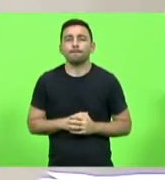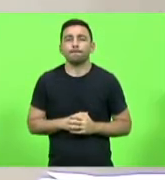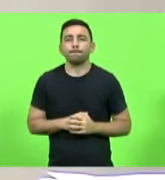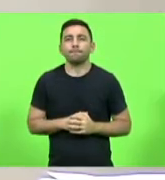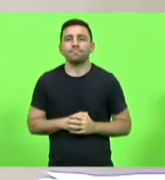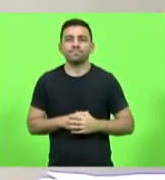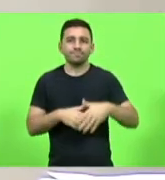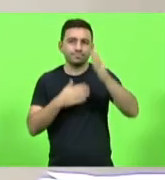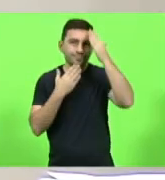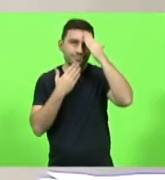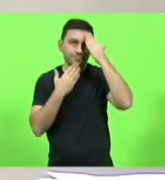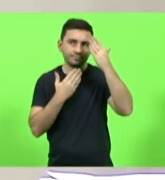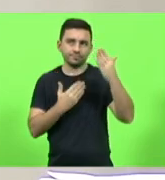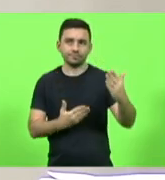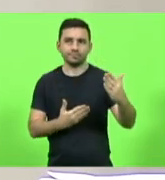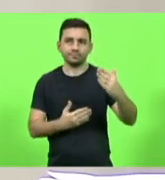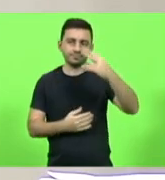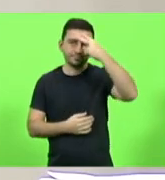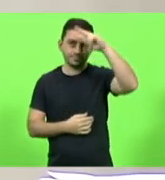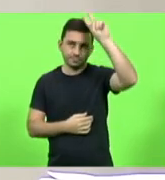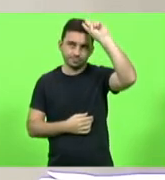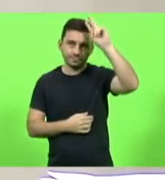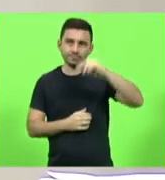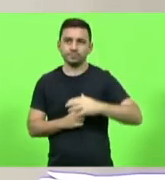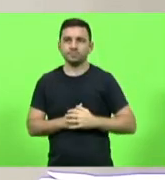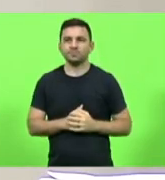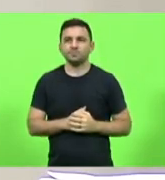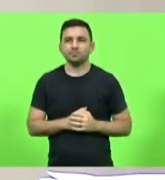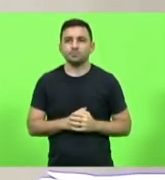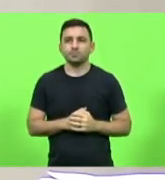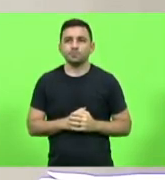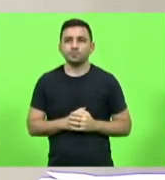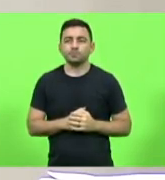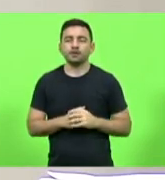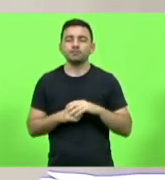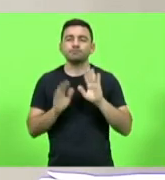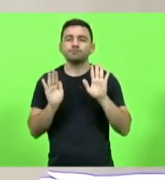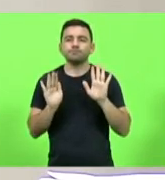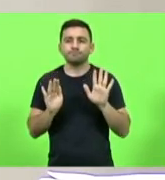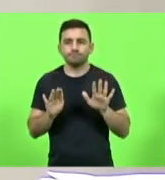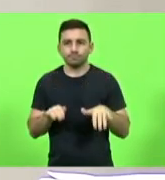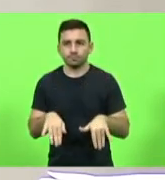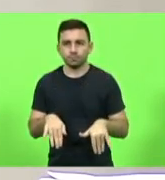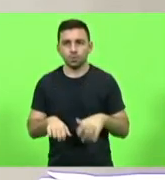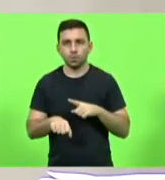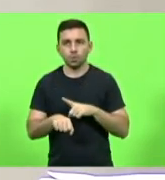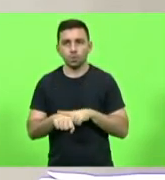Obrigado, deputado Vicente Carro Preso. Finalizando o